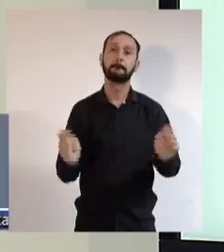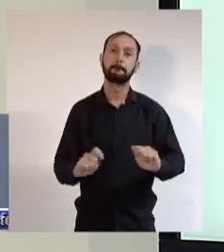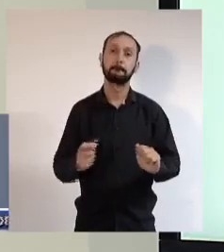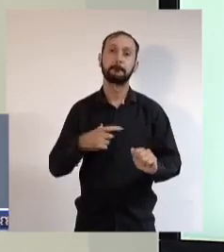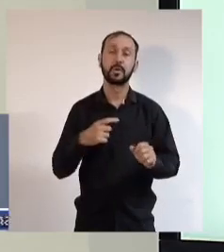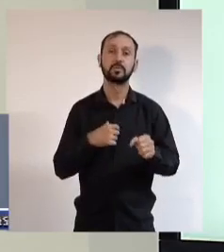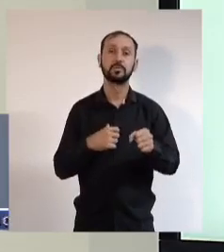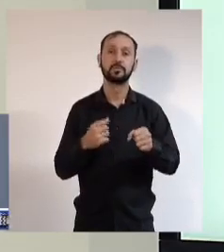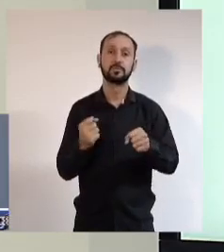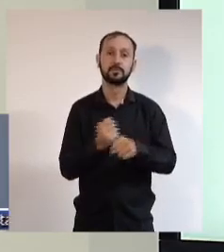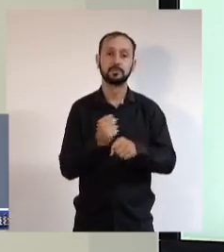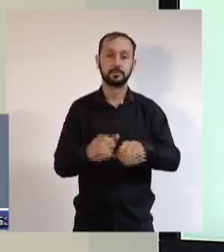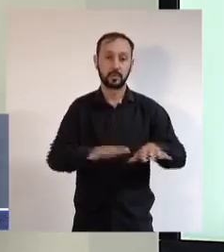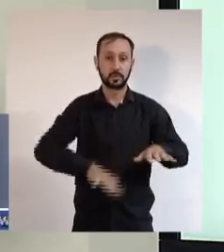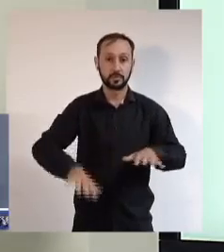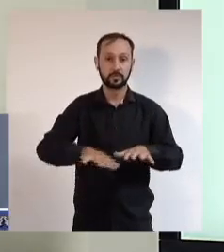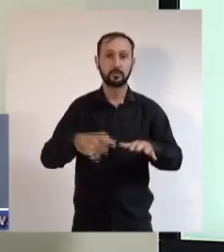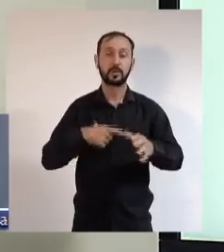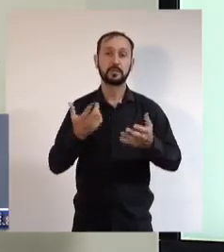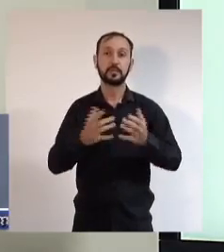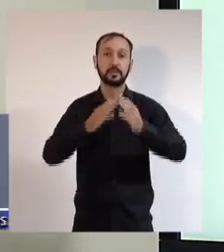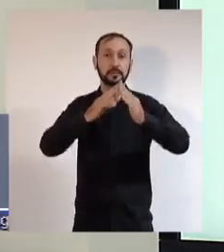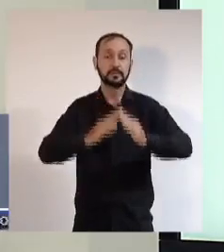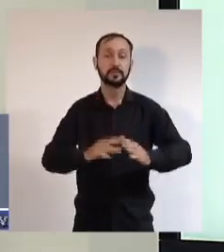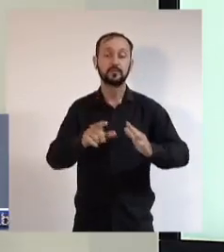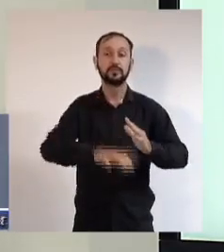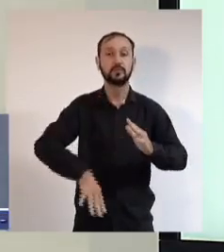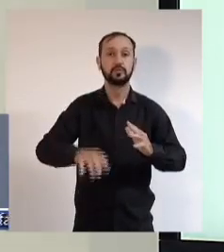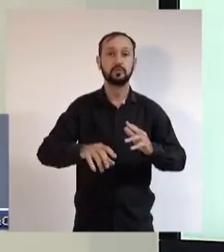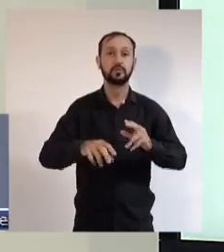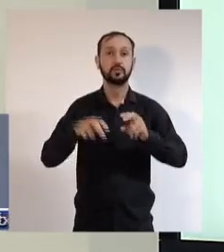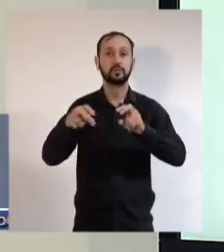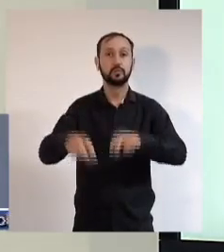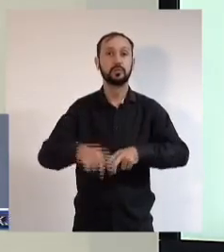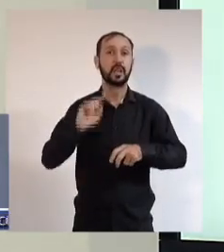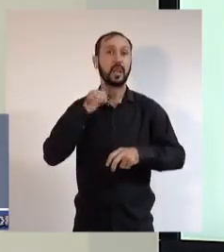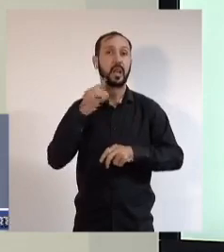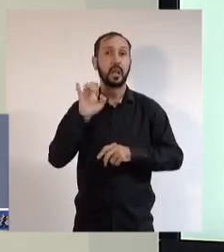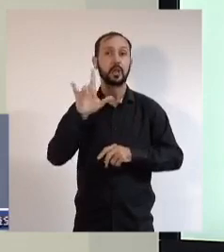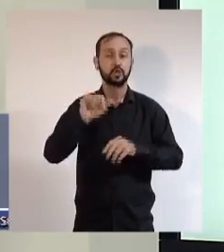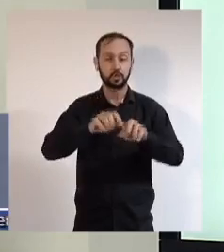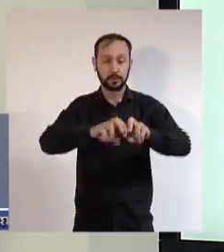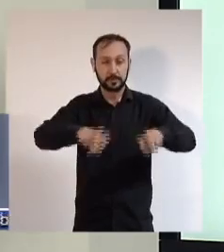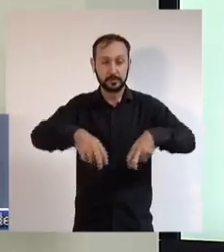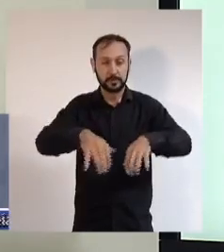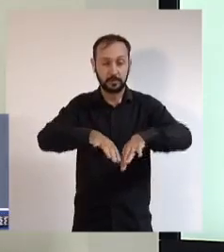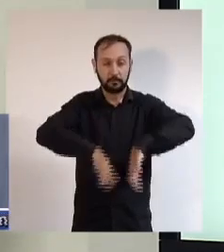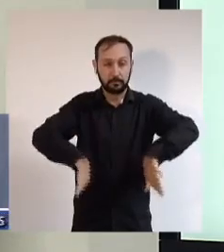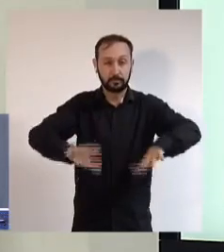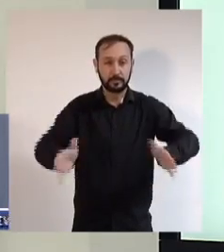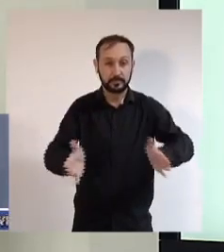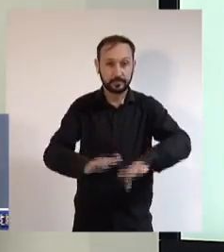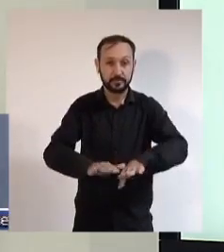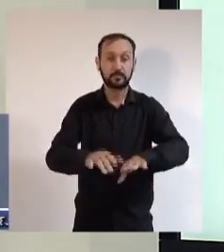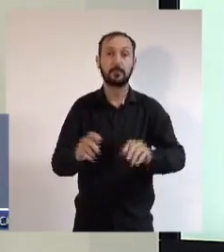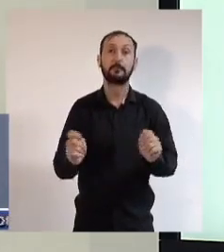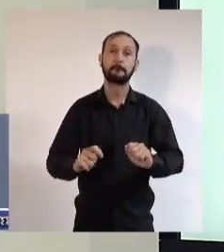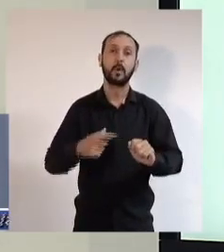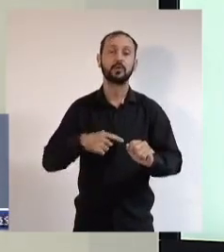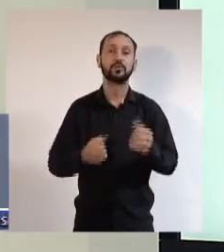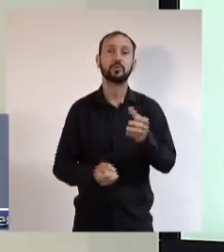edificada sobre o mar e um lixão não é assim também é que todo lugar tem com até é possível